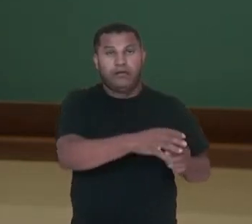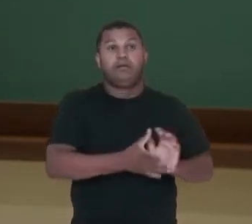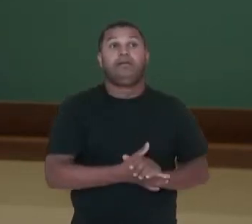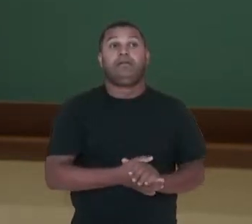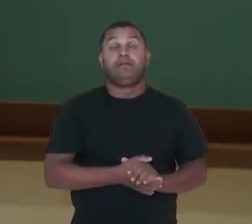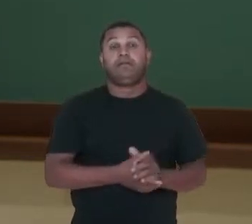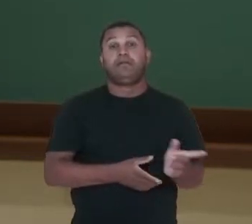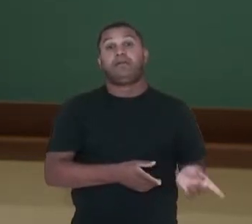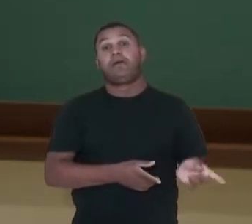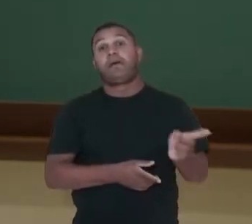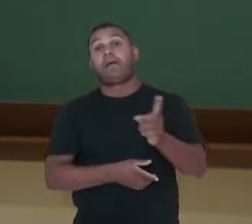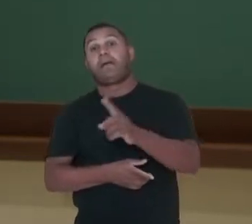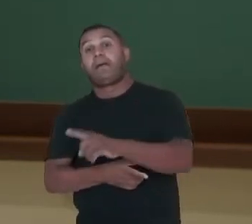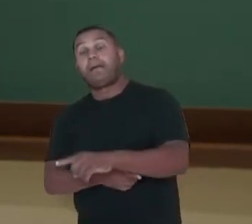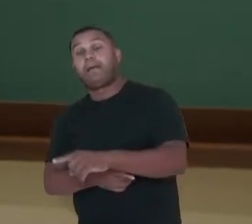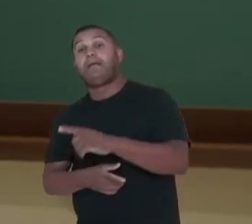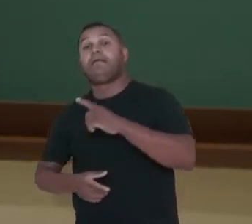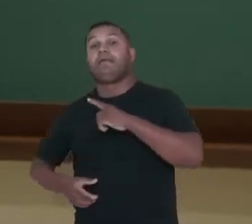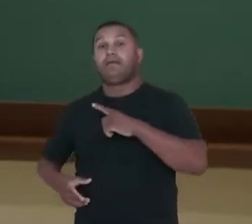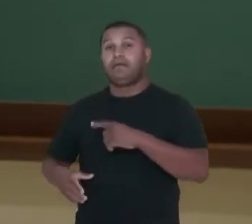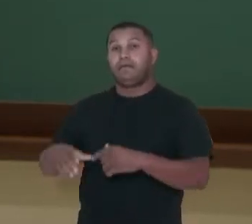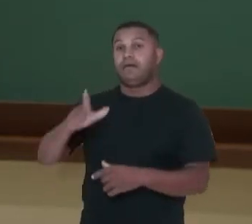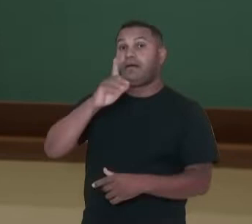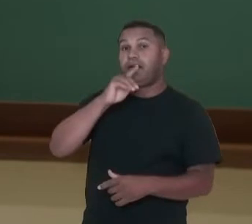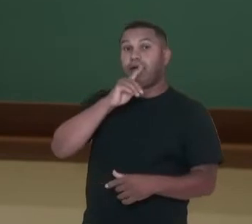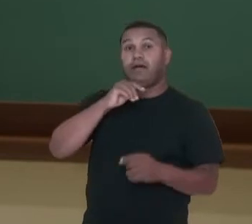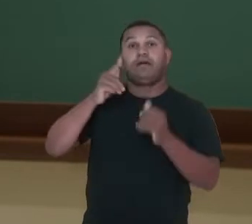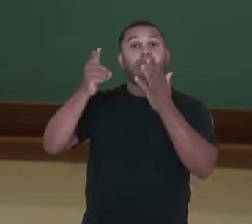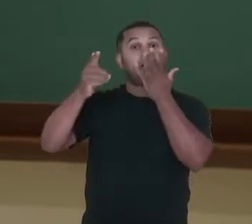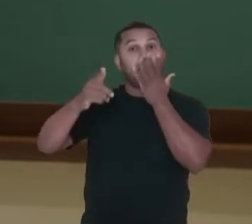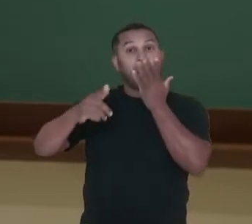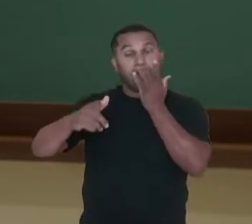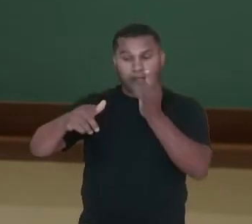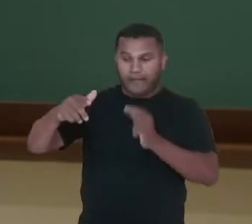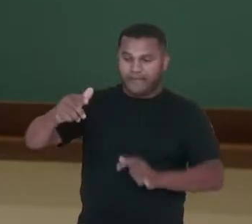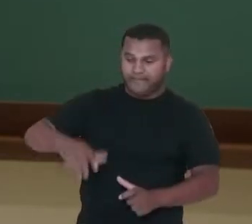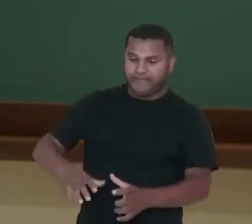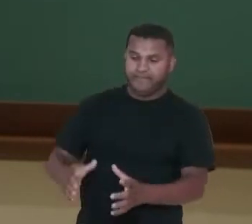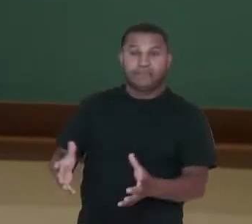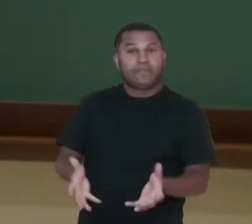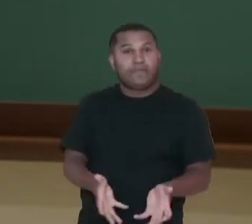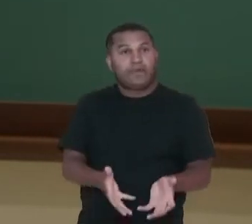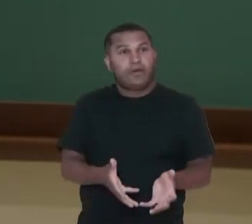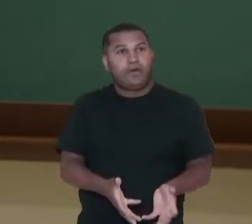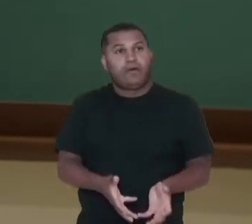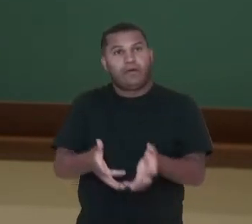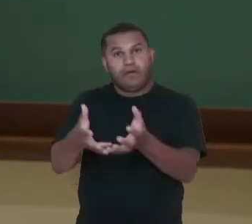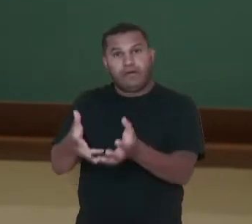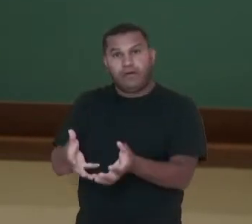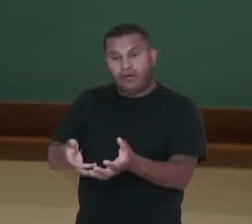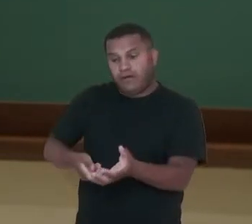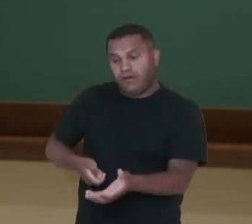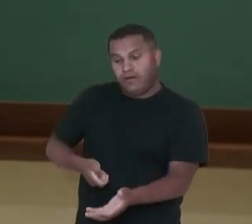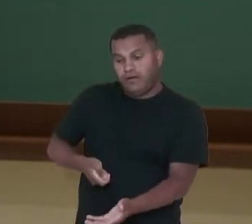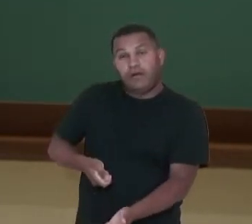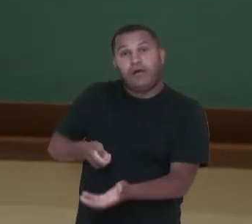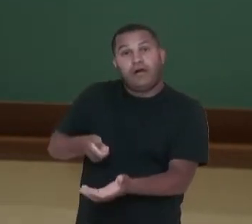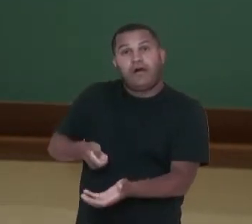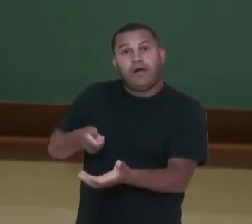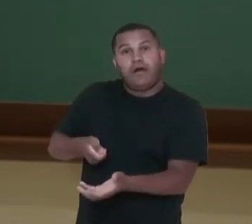Nesta outra imagem aqui, nós observamos também uma pessoa ali segurando um utensílio cheio